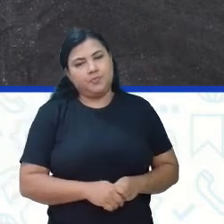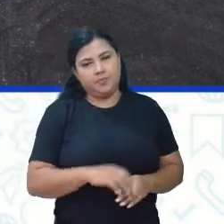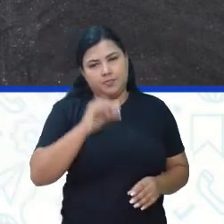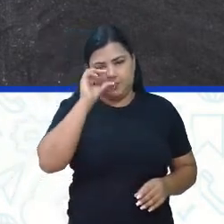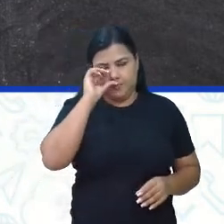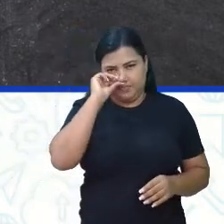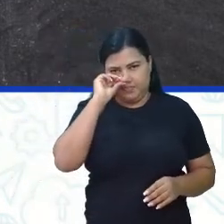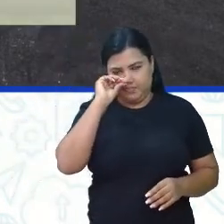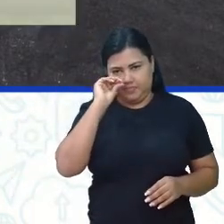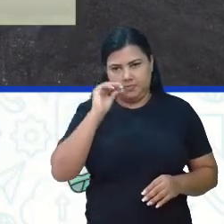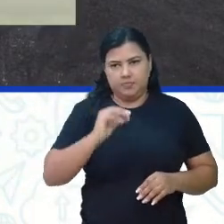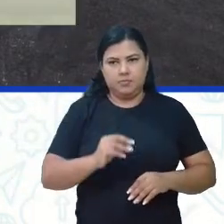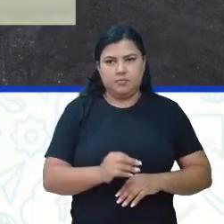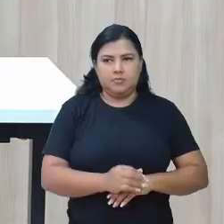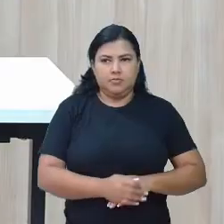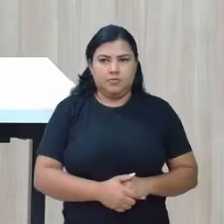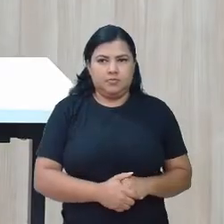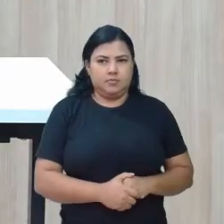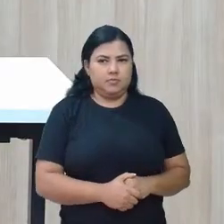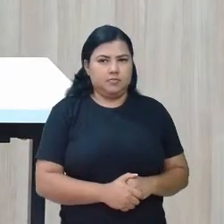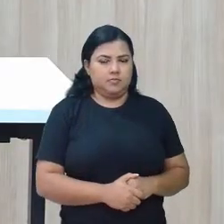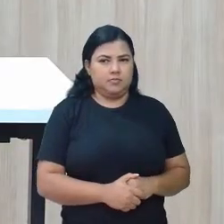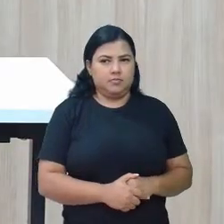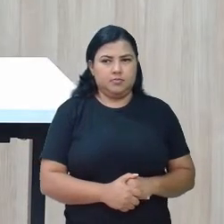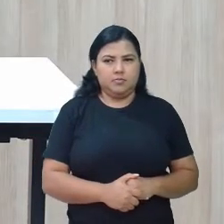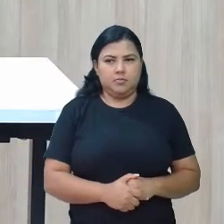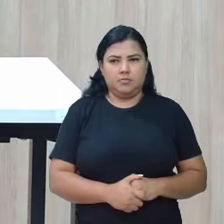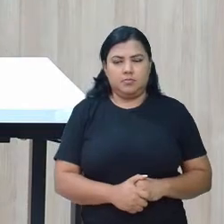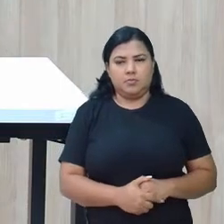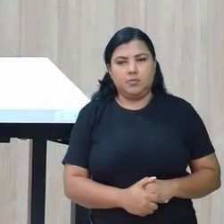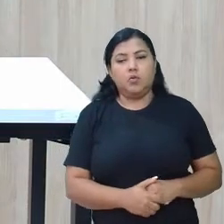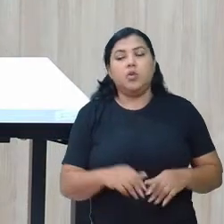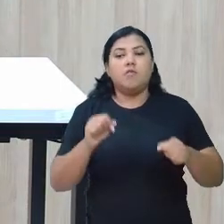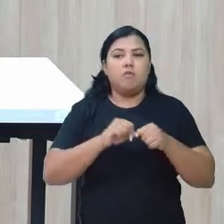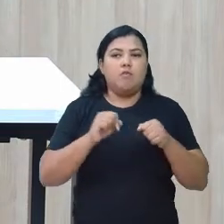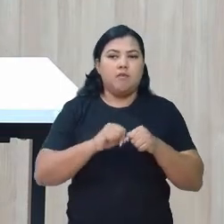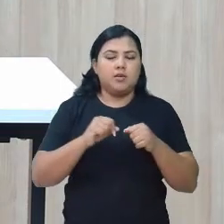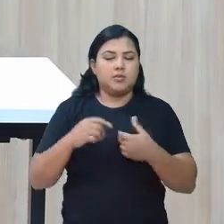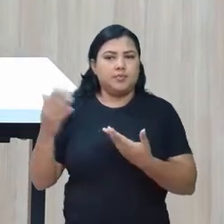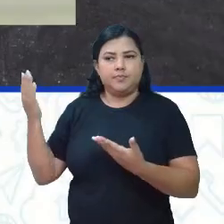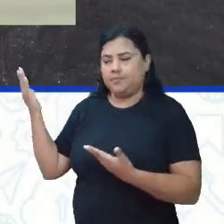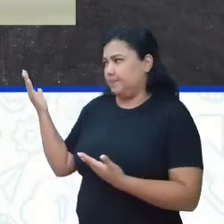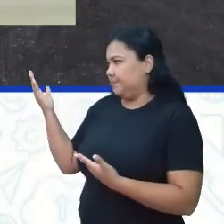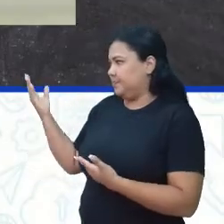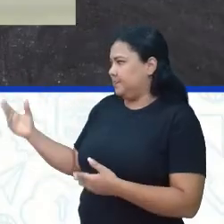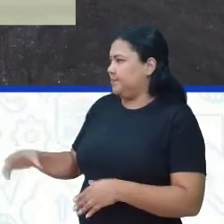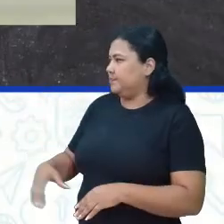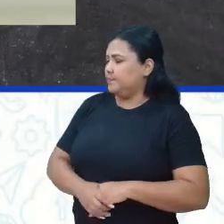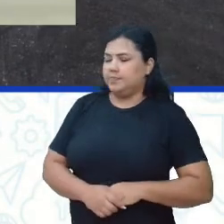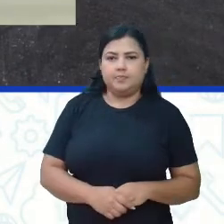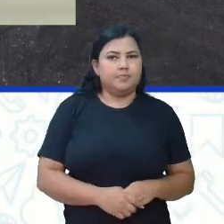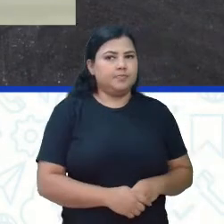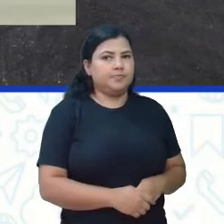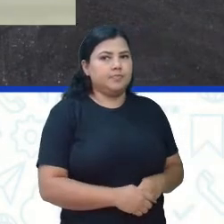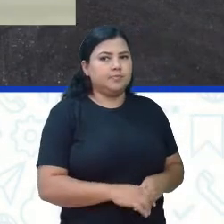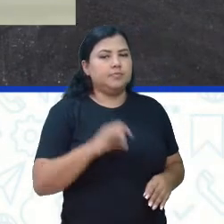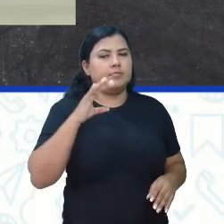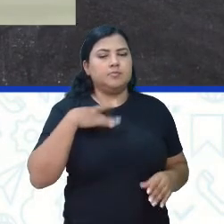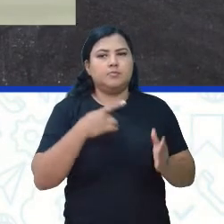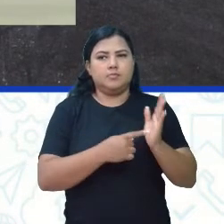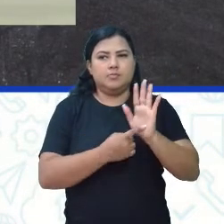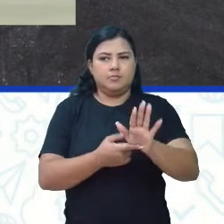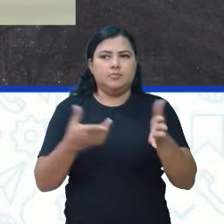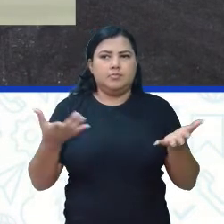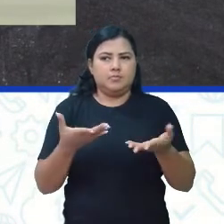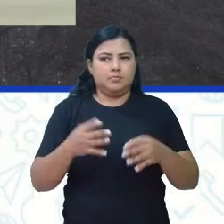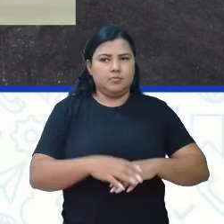sendo 10 quilos, tá certo? Então, perceba que o que eu vou fazer aí na animação é simplesmente o que eu estou mostrando aí